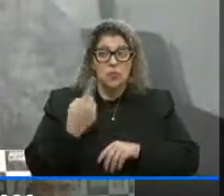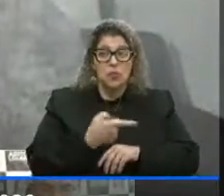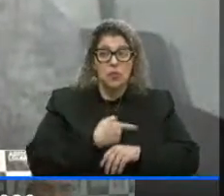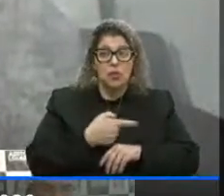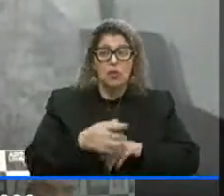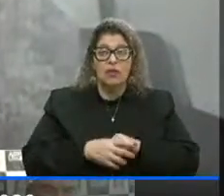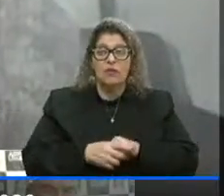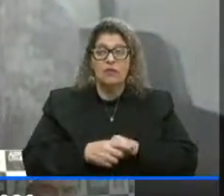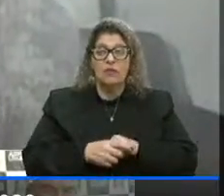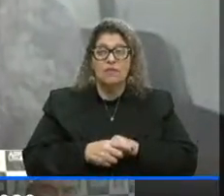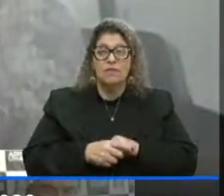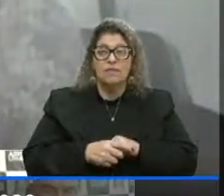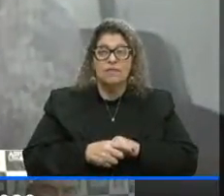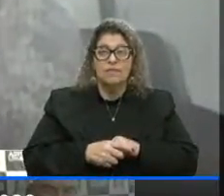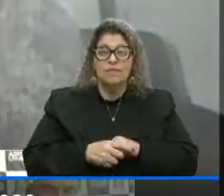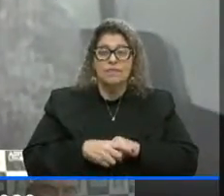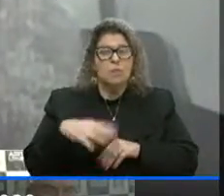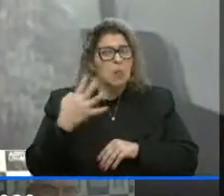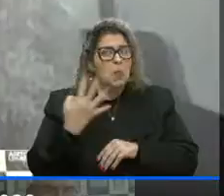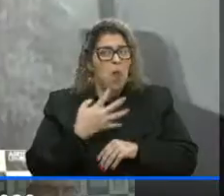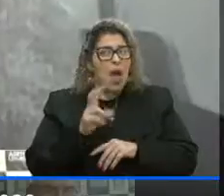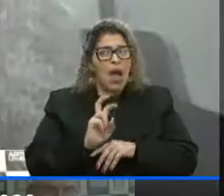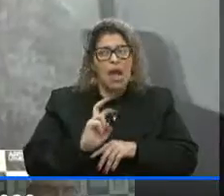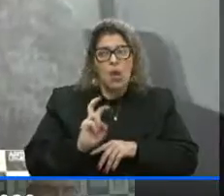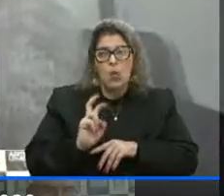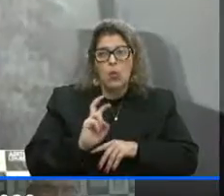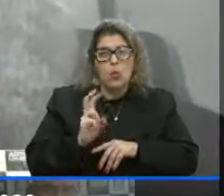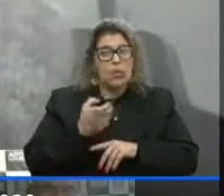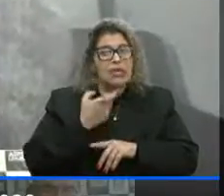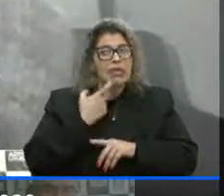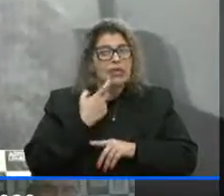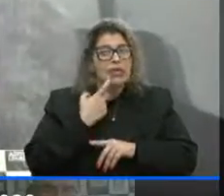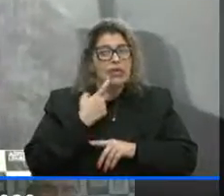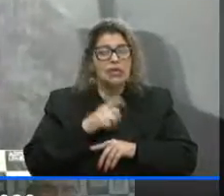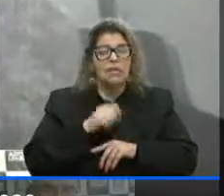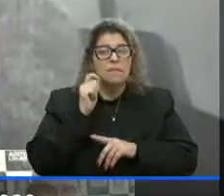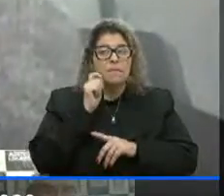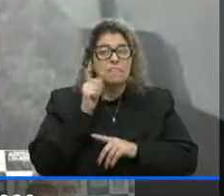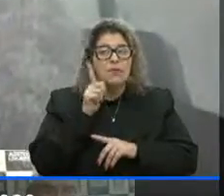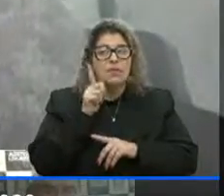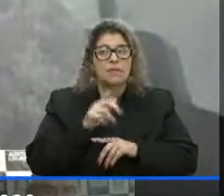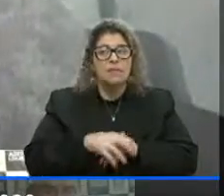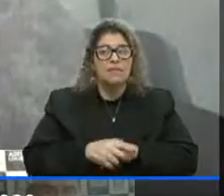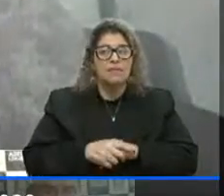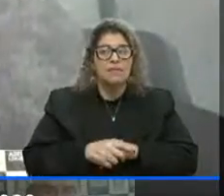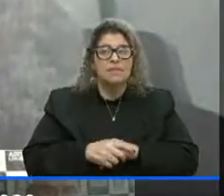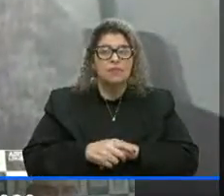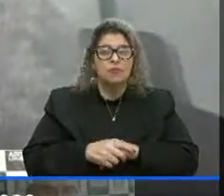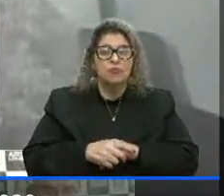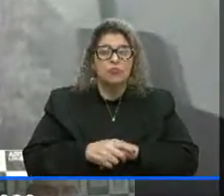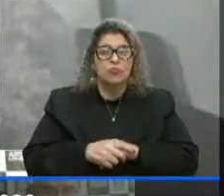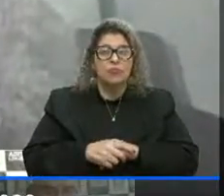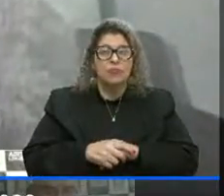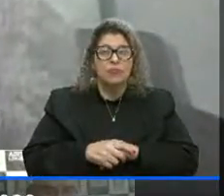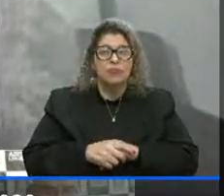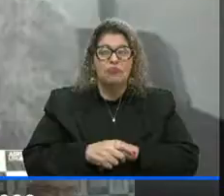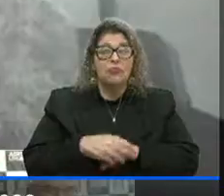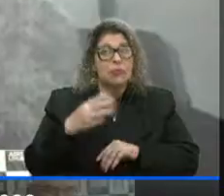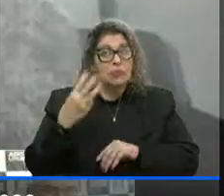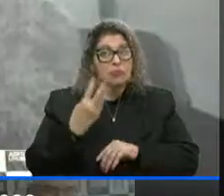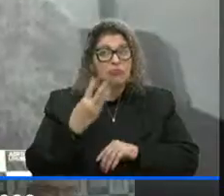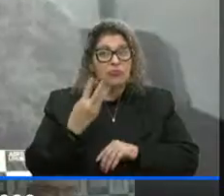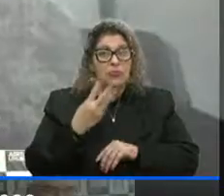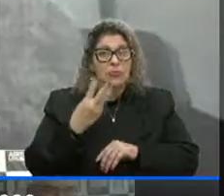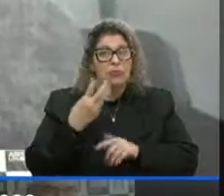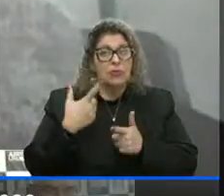o ideal seria quarta ou quinta ou sexta pela manhã, digamos assim, reservando só a terça-feira,